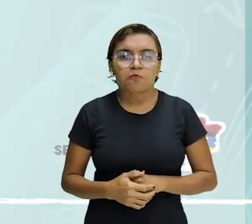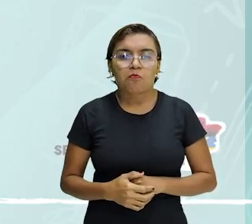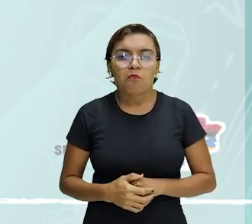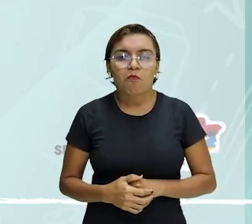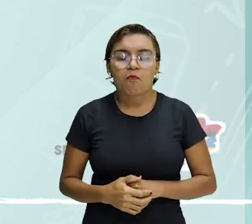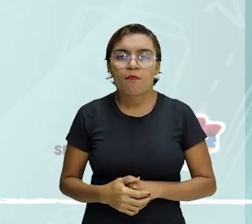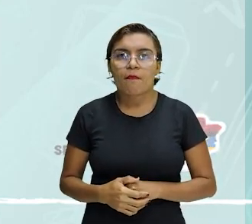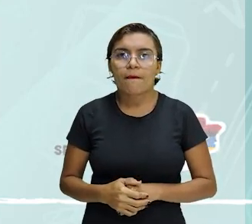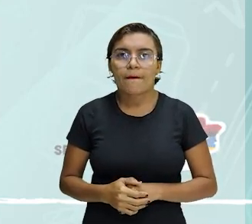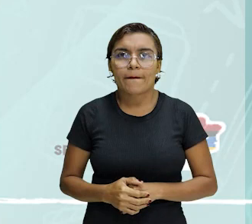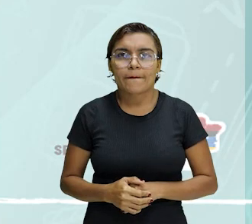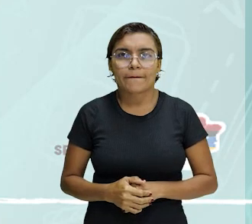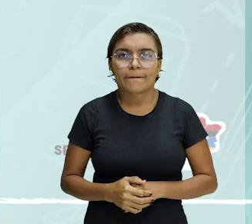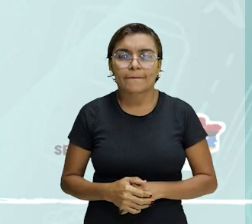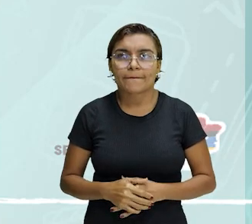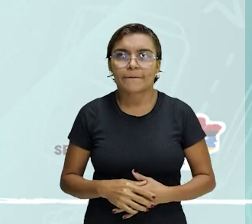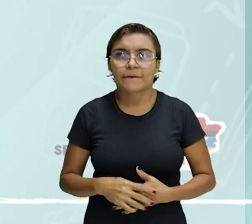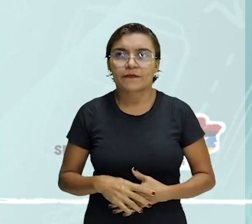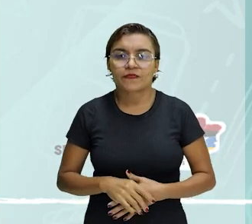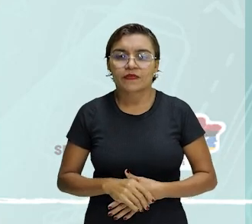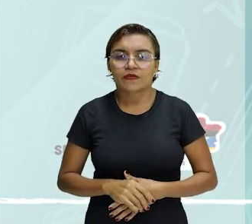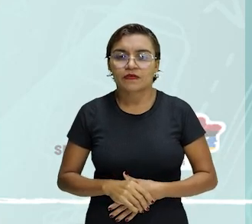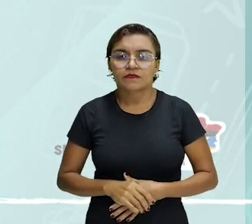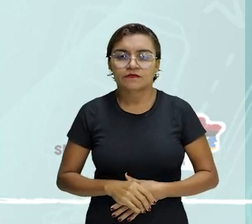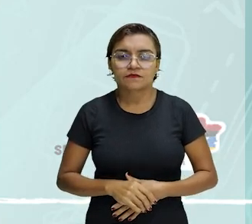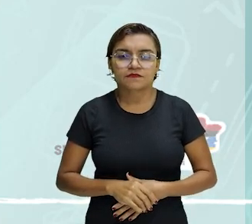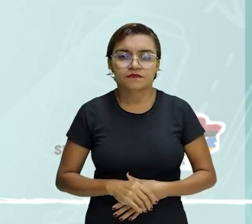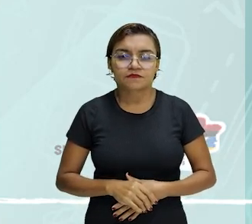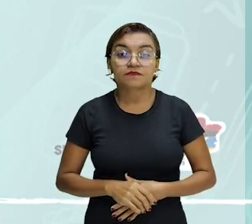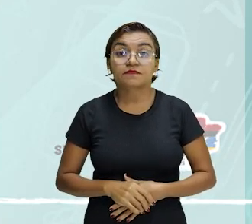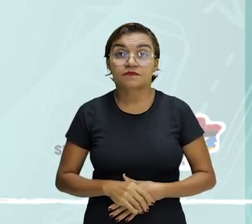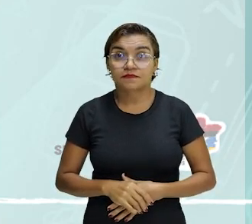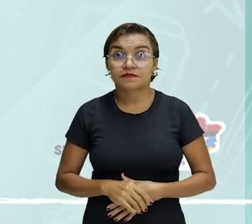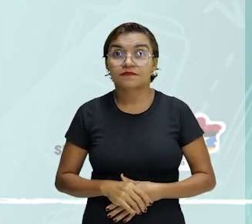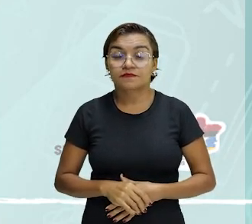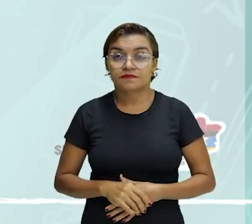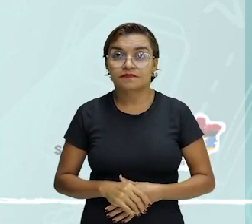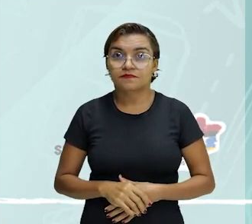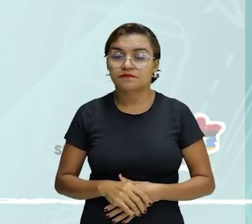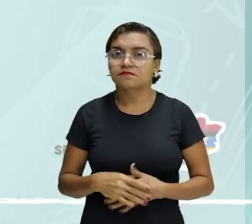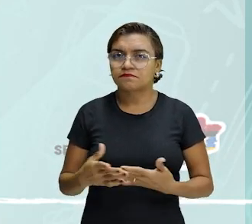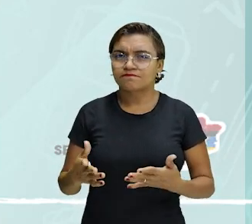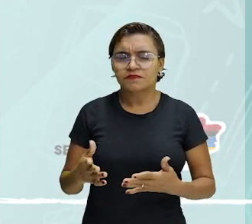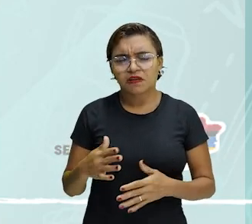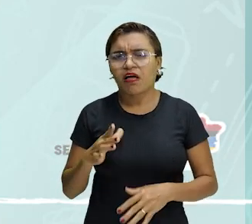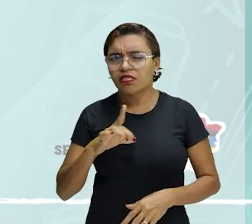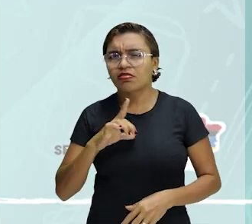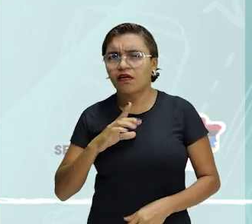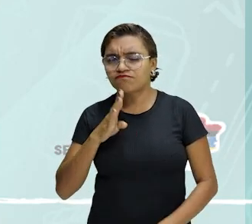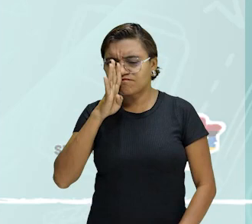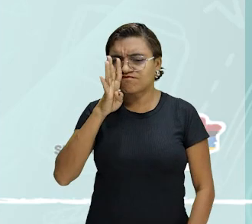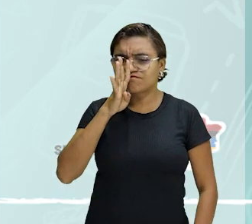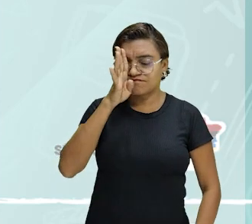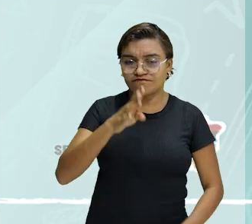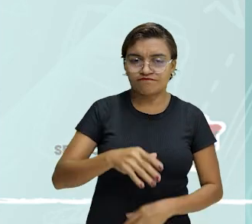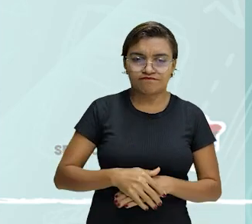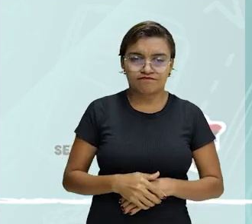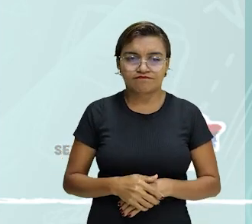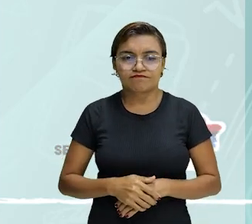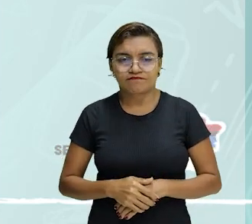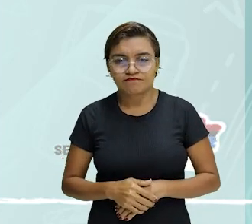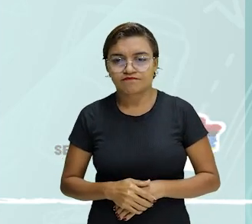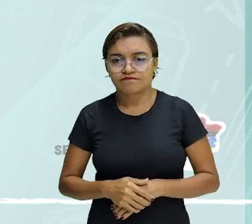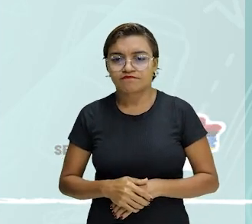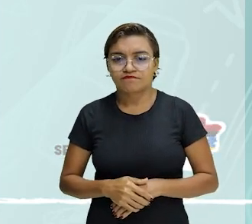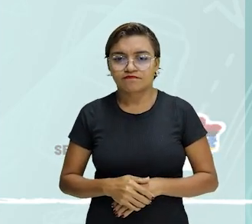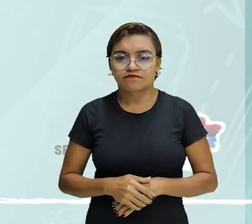que se inspira diretamente do cólera, seu mestre, e que faz sair pulsos da consciência. Há um tanto de exagero. Thérèse Racan, que é a